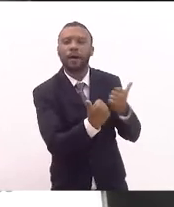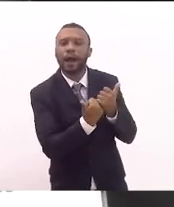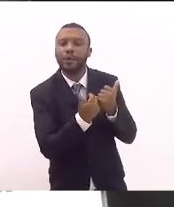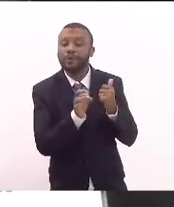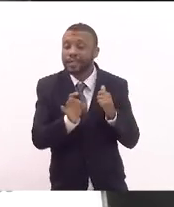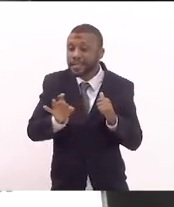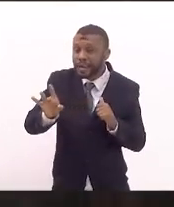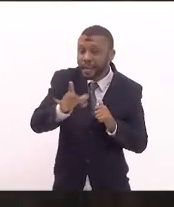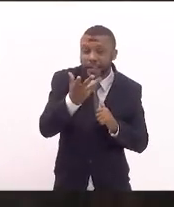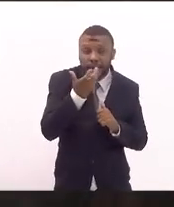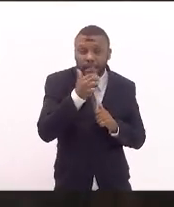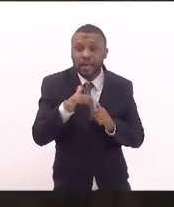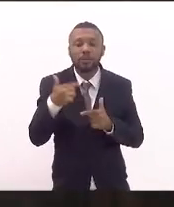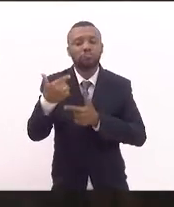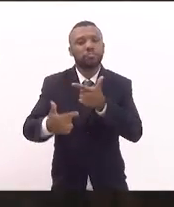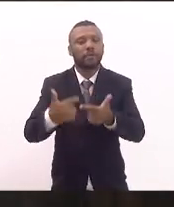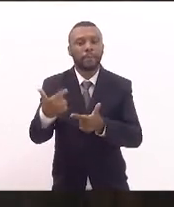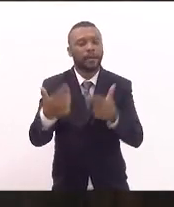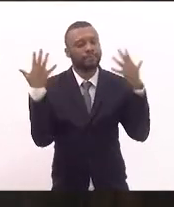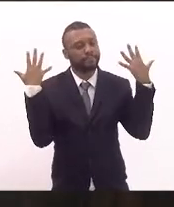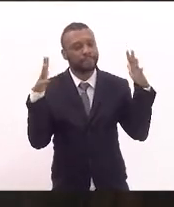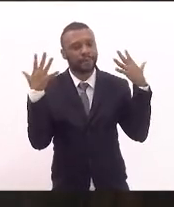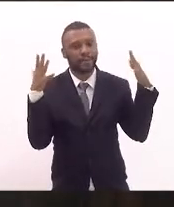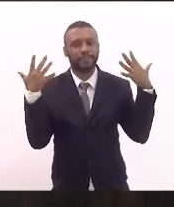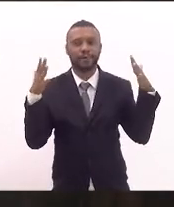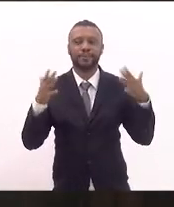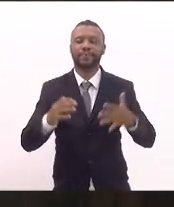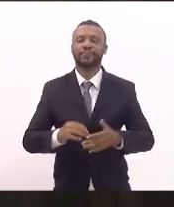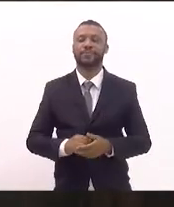atuação sua. Parabéns.